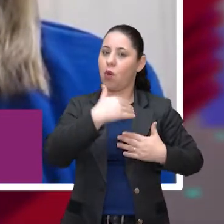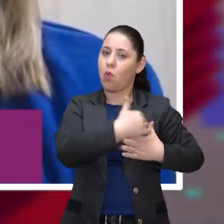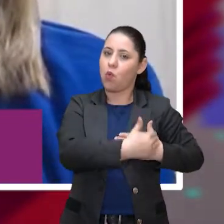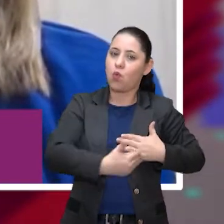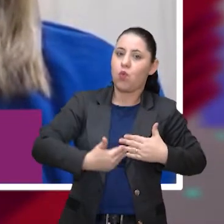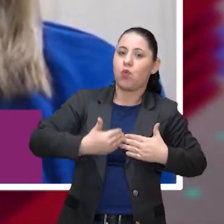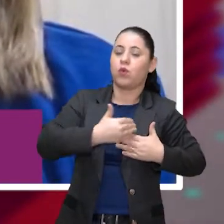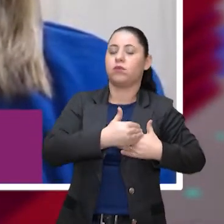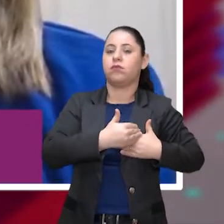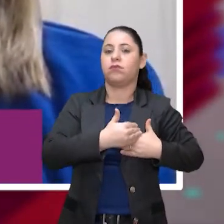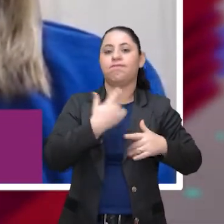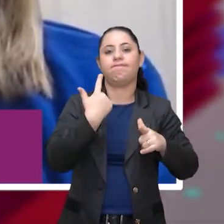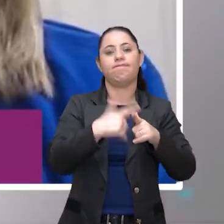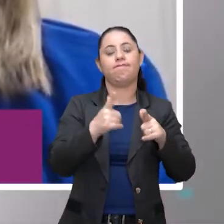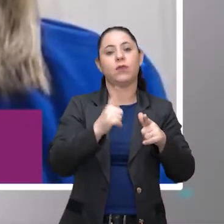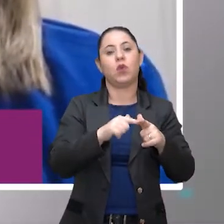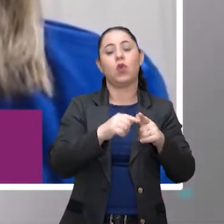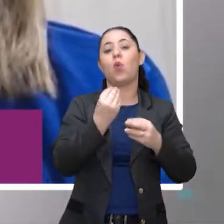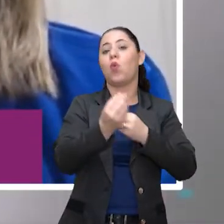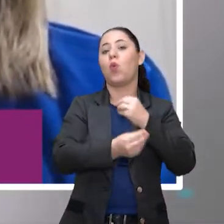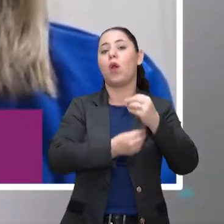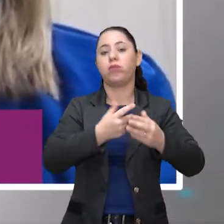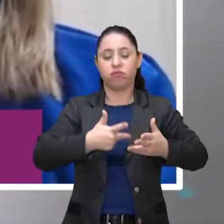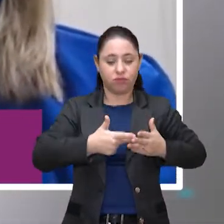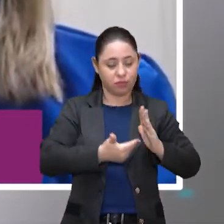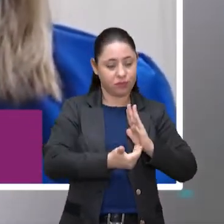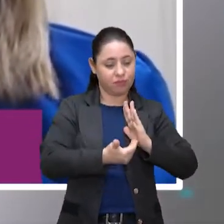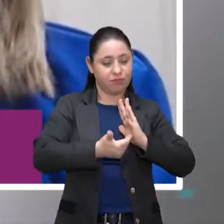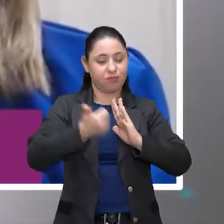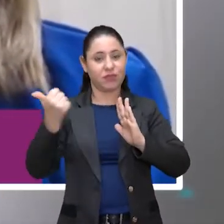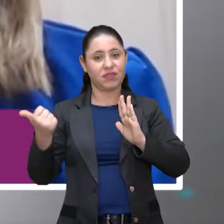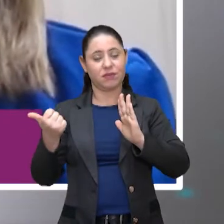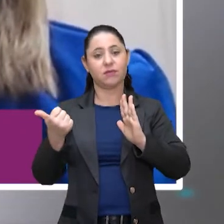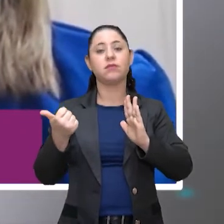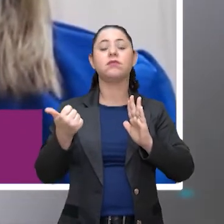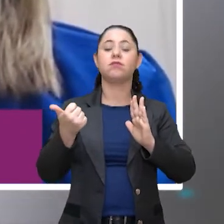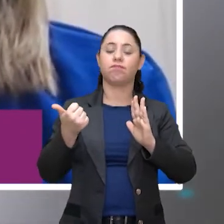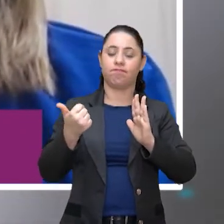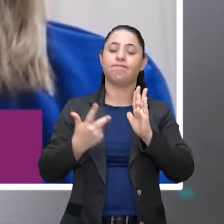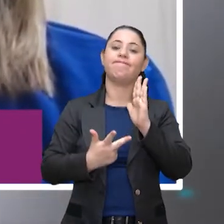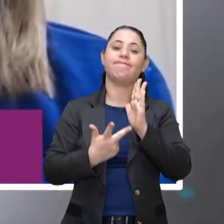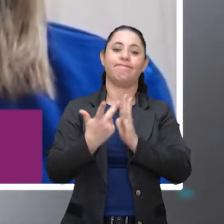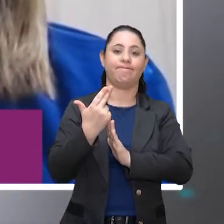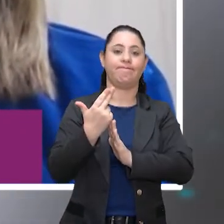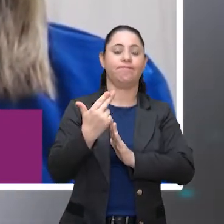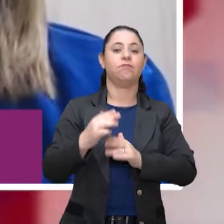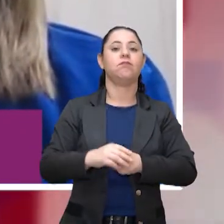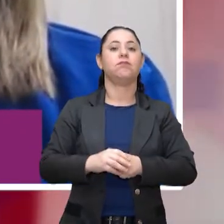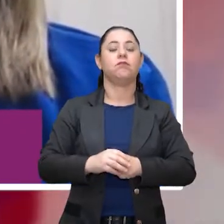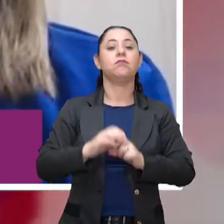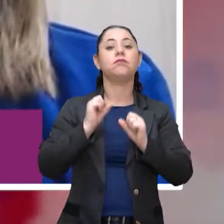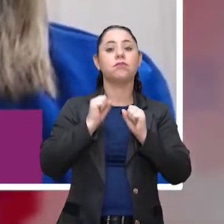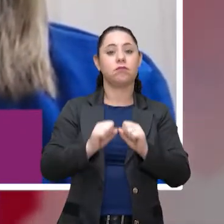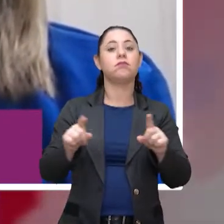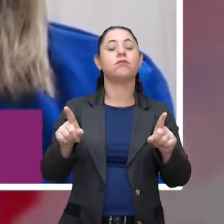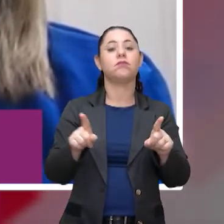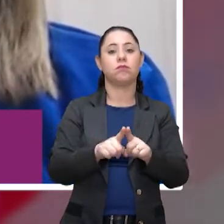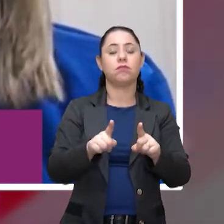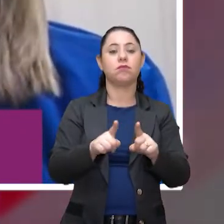Então, proporcional ao tamanho da mama, tamanho da lesão, é o quanto da mama a gente retira do ponto de vista